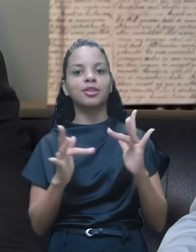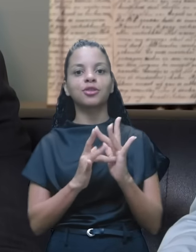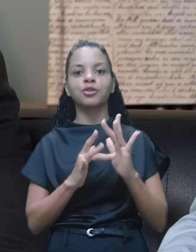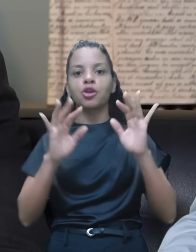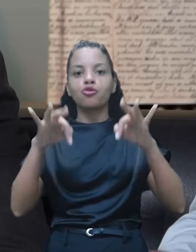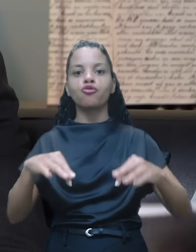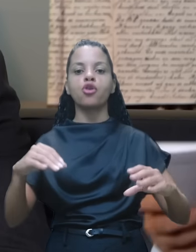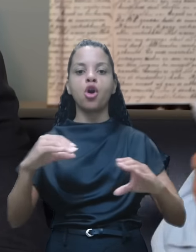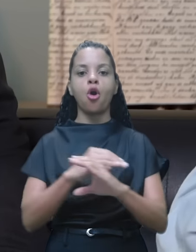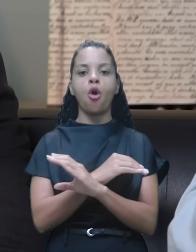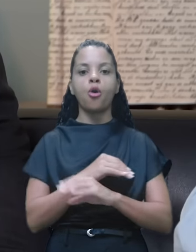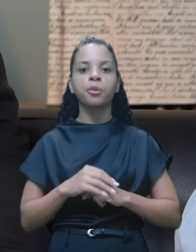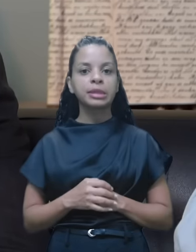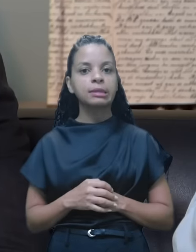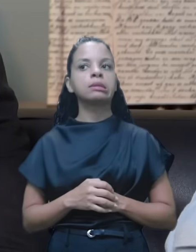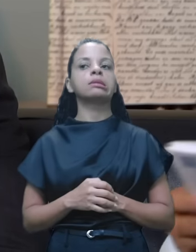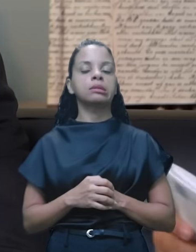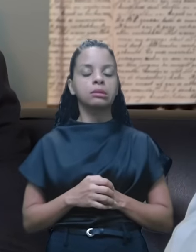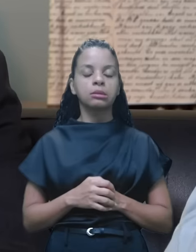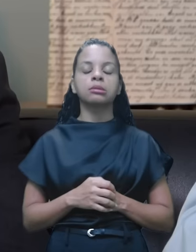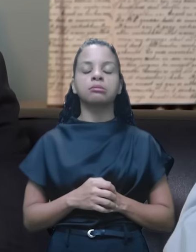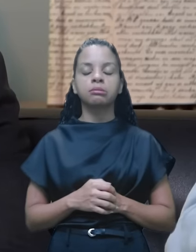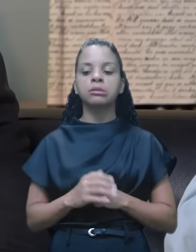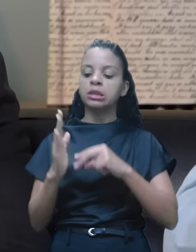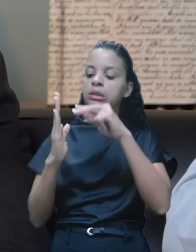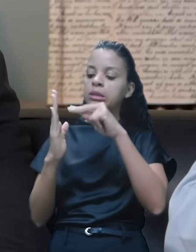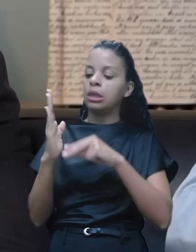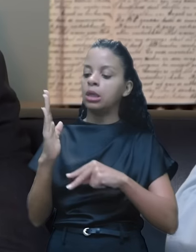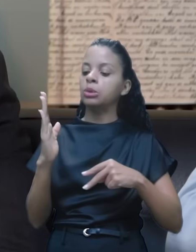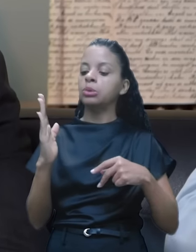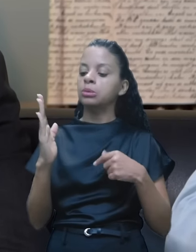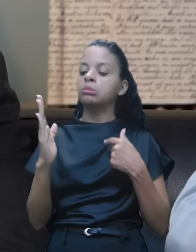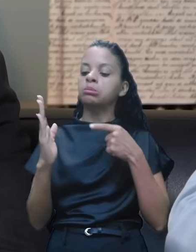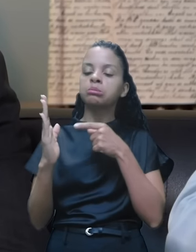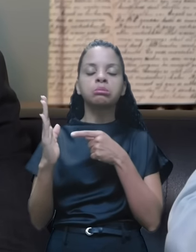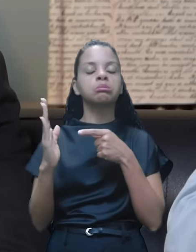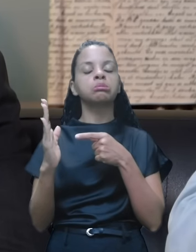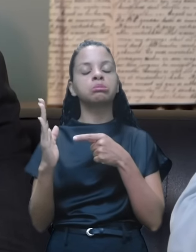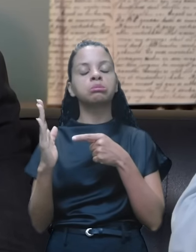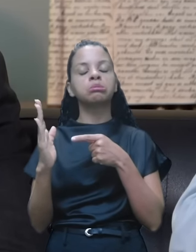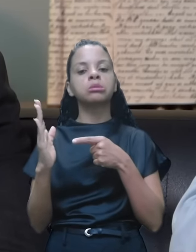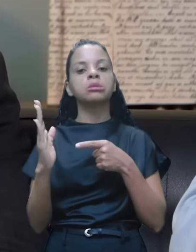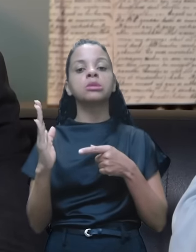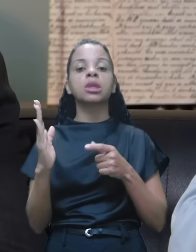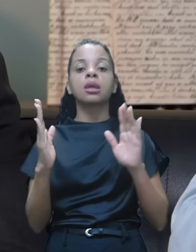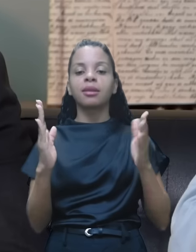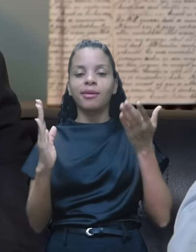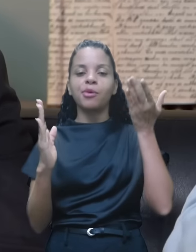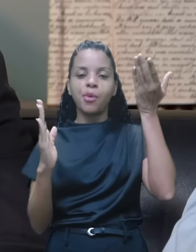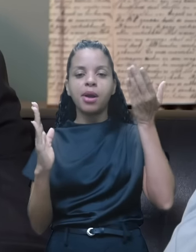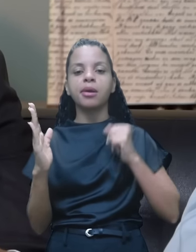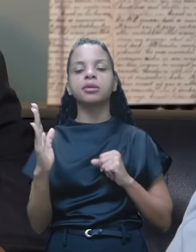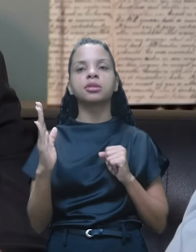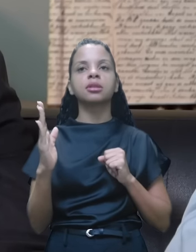Então, ao ler essa passagem, me veio esse trecho, né, do livro Desejar Todas as Nações, da escritora Ellen